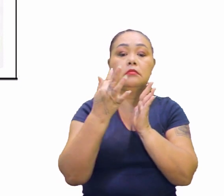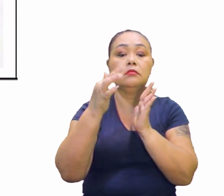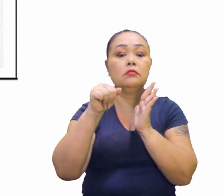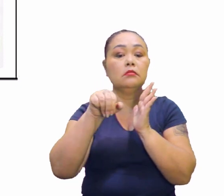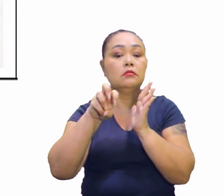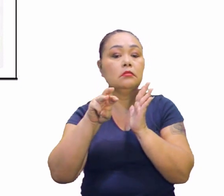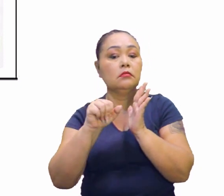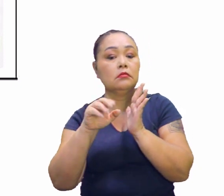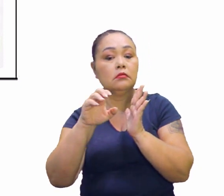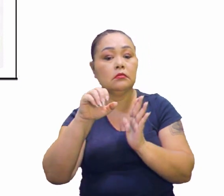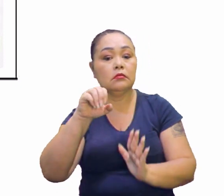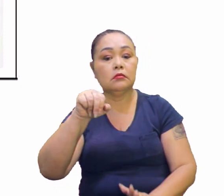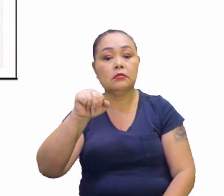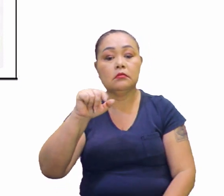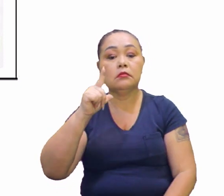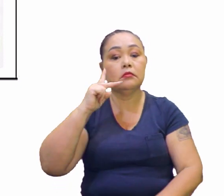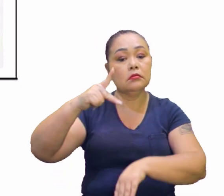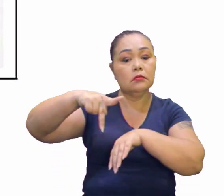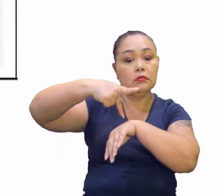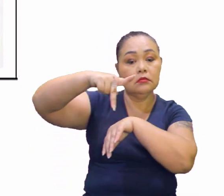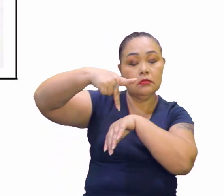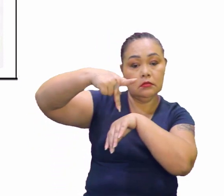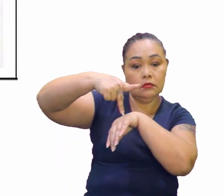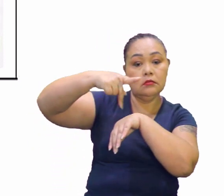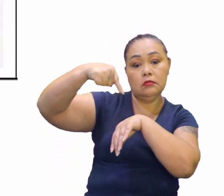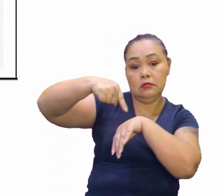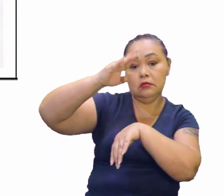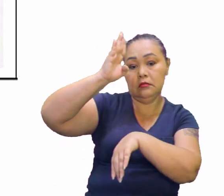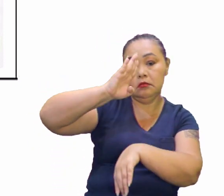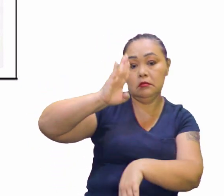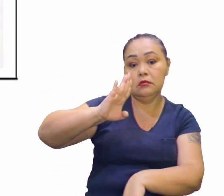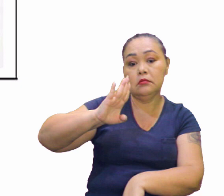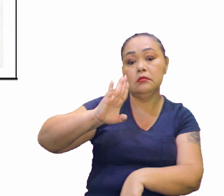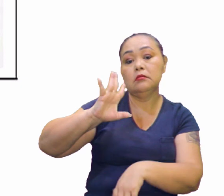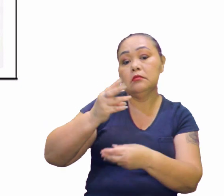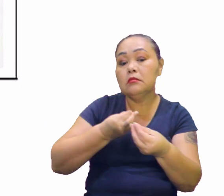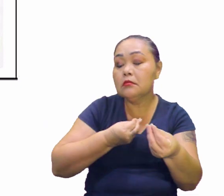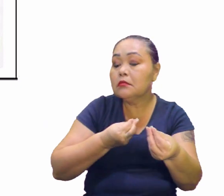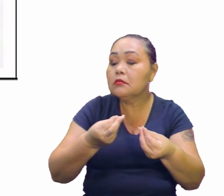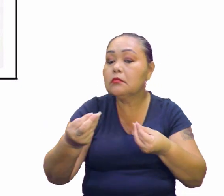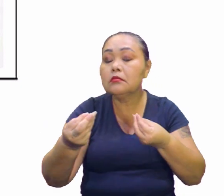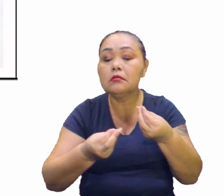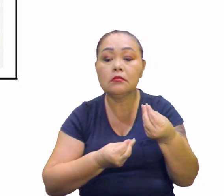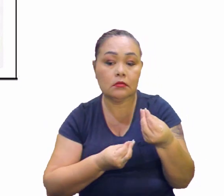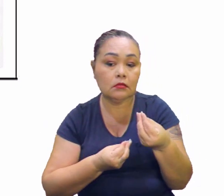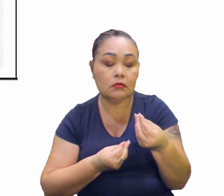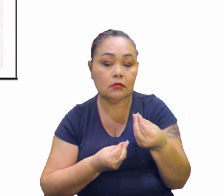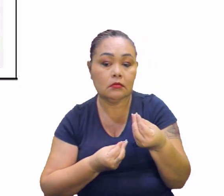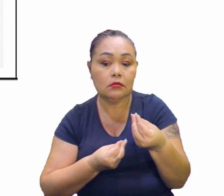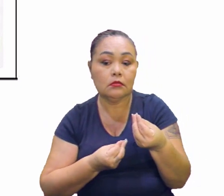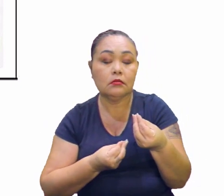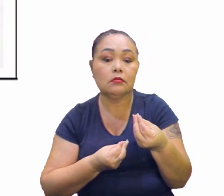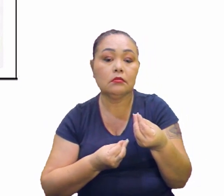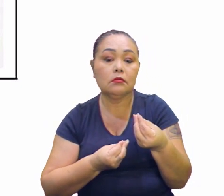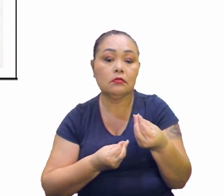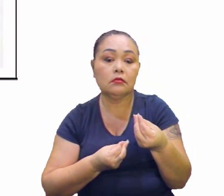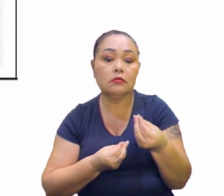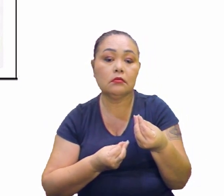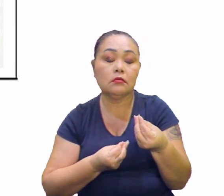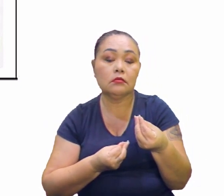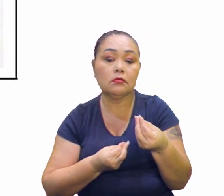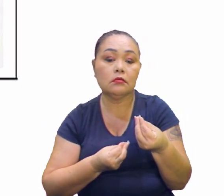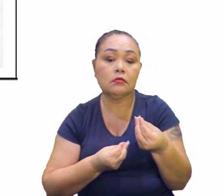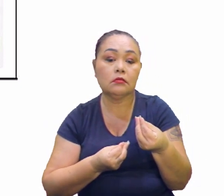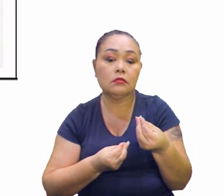Forest Stewardship Council, que no país é chamado de simplesmente FSC Brasil,